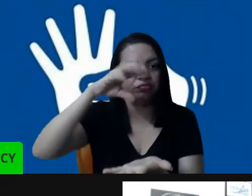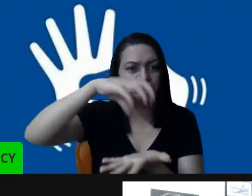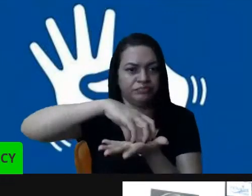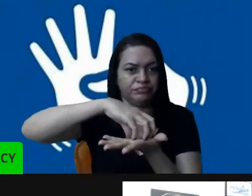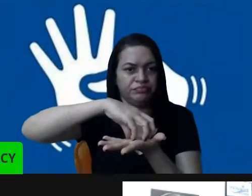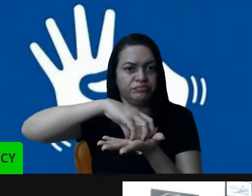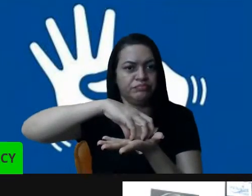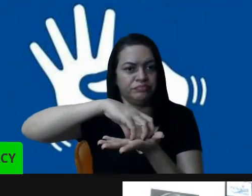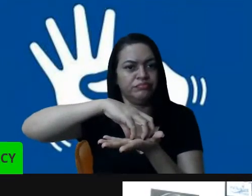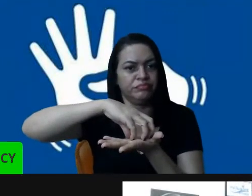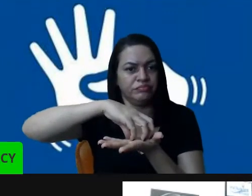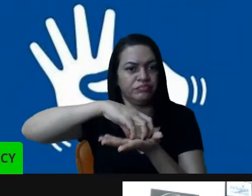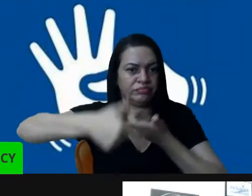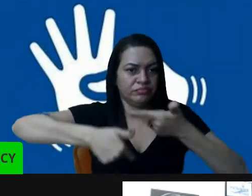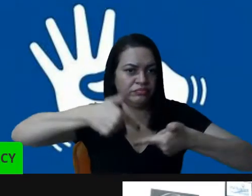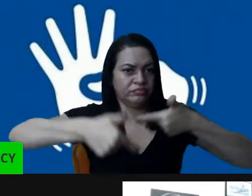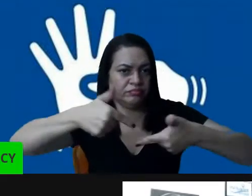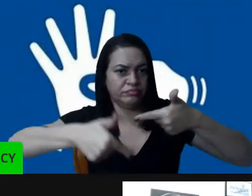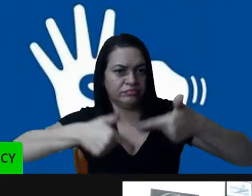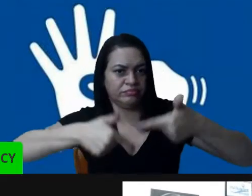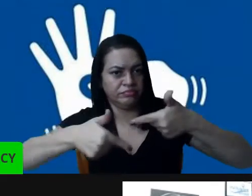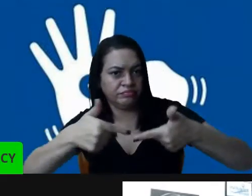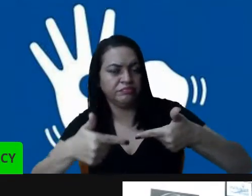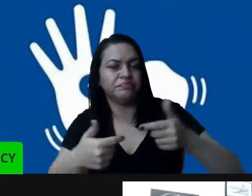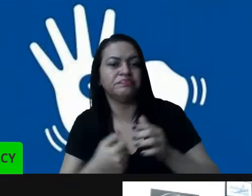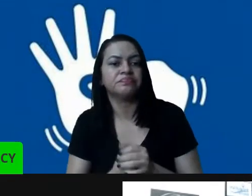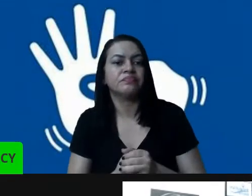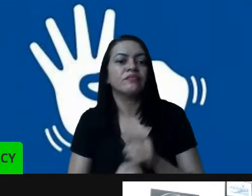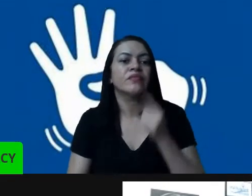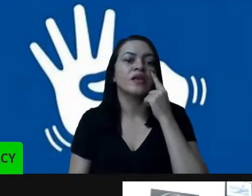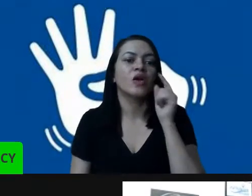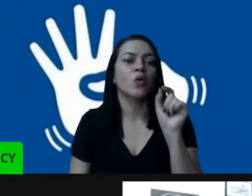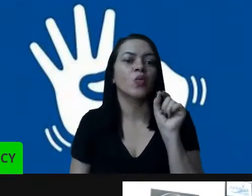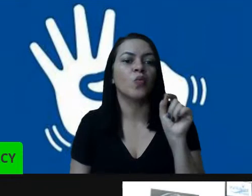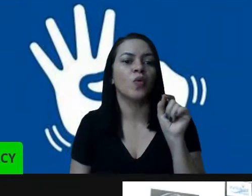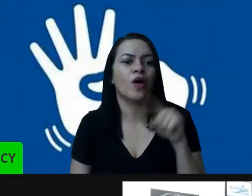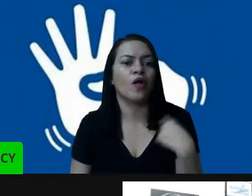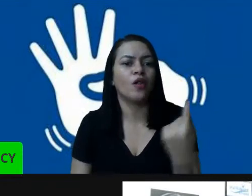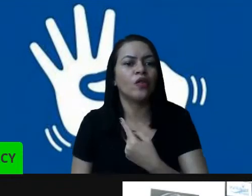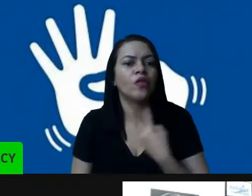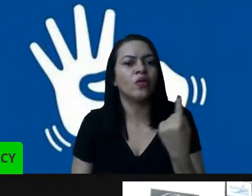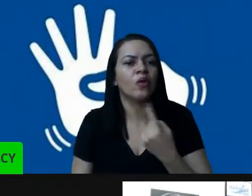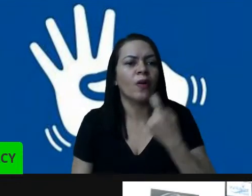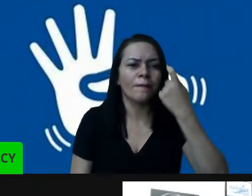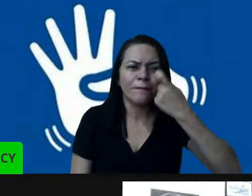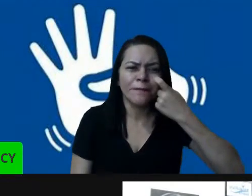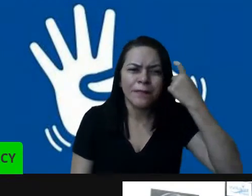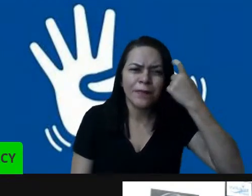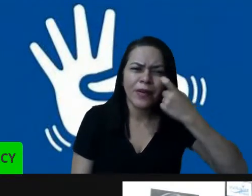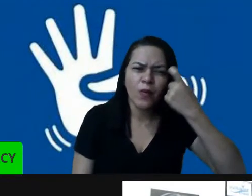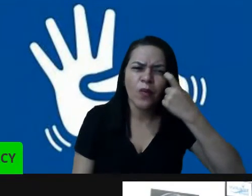também. E aí, a gente tem se preocupado em tentar